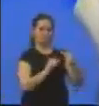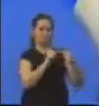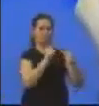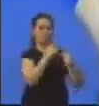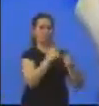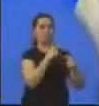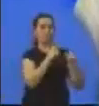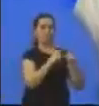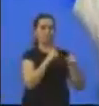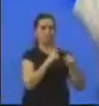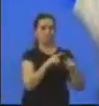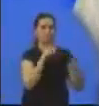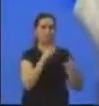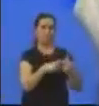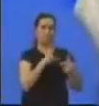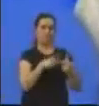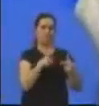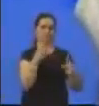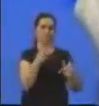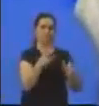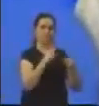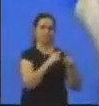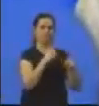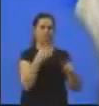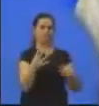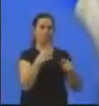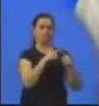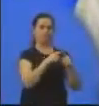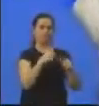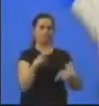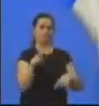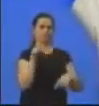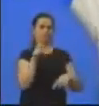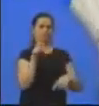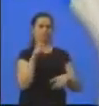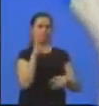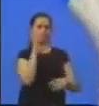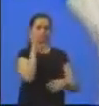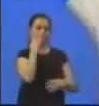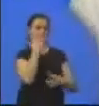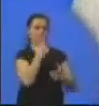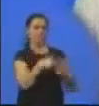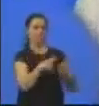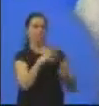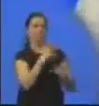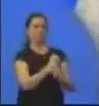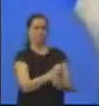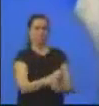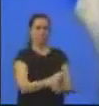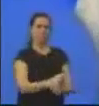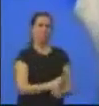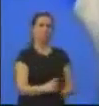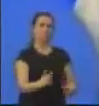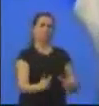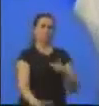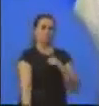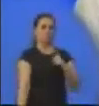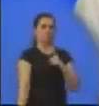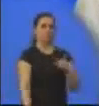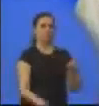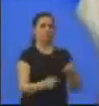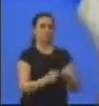e divido por 3 vezes 4 vezes x. Aí eu resolvo o meu problema. O que nós vamos fazer agora? Nós